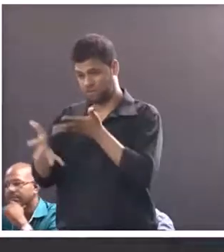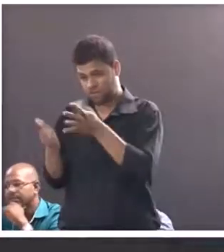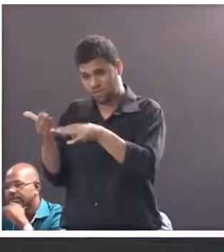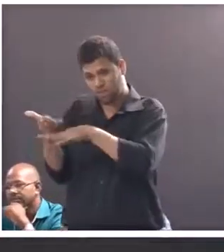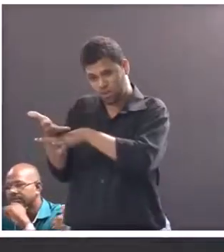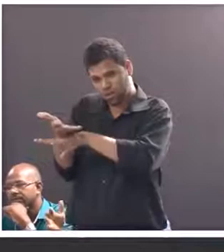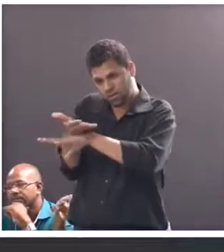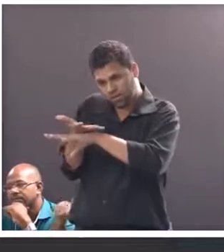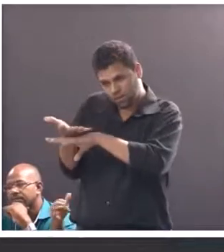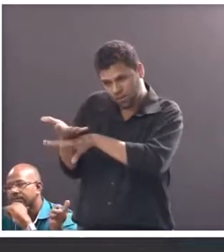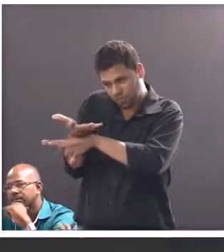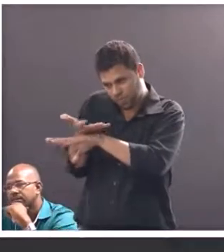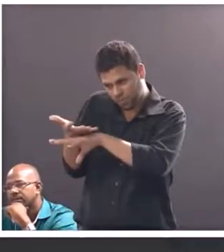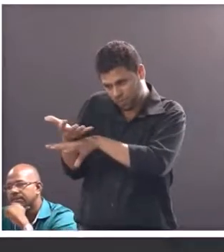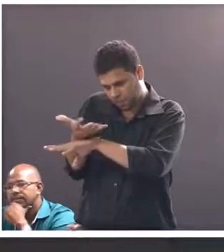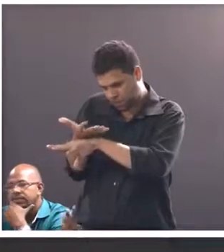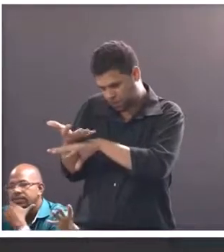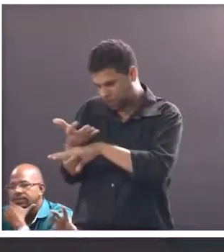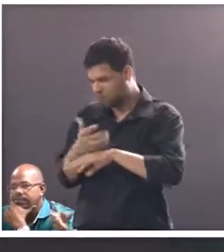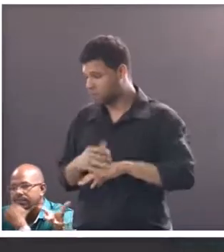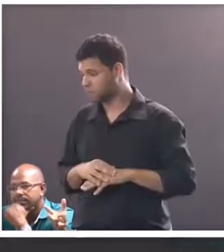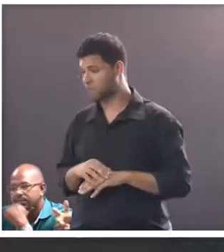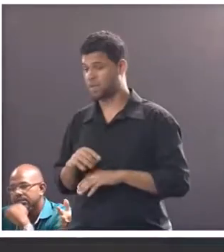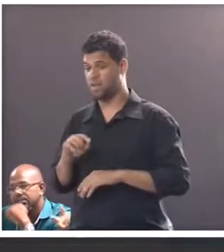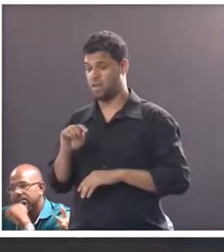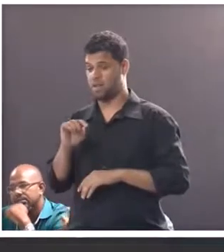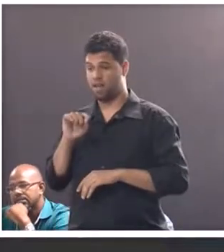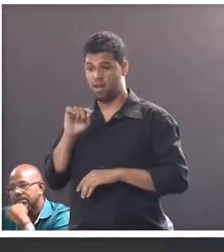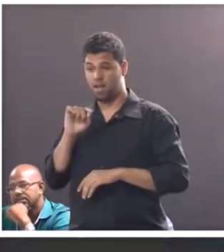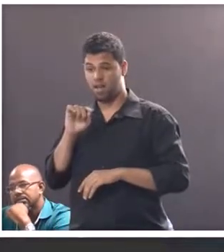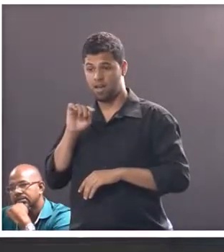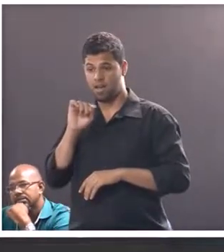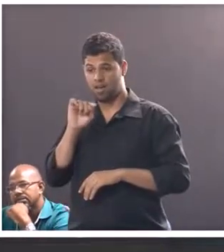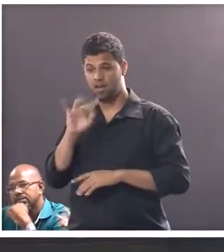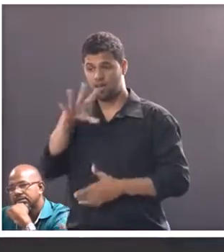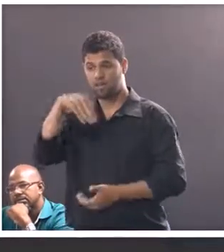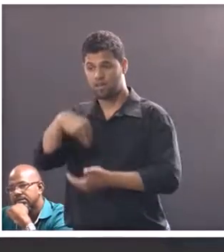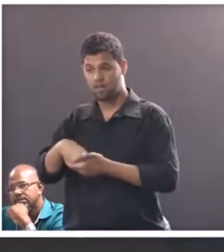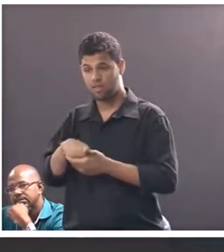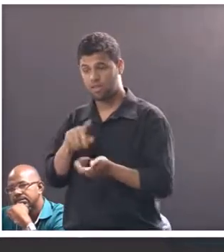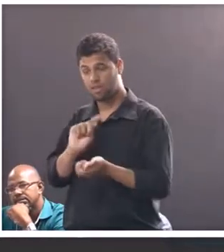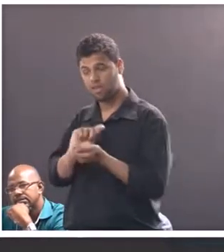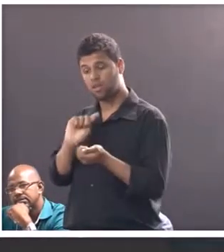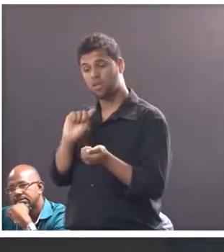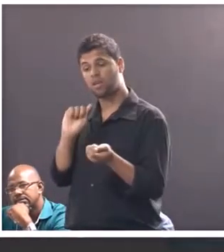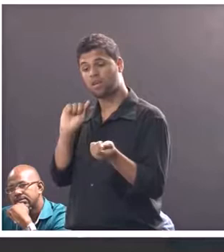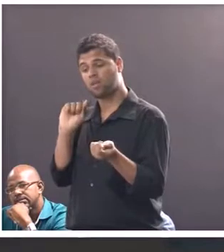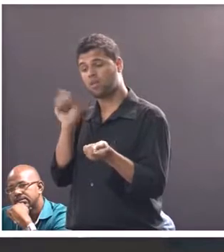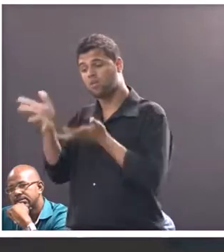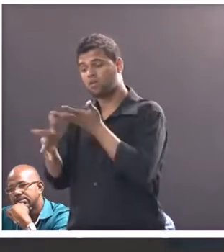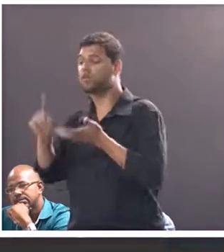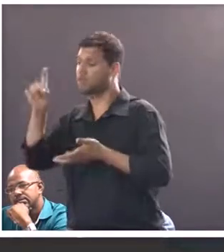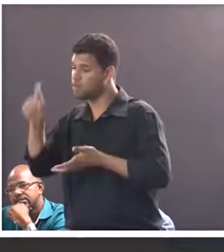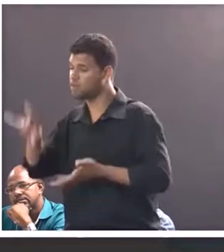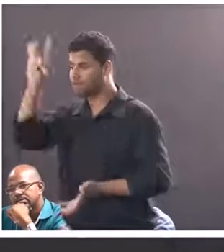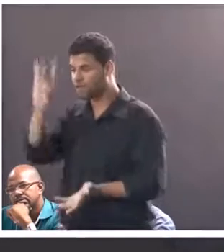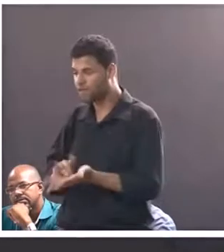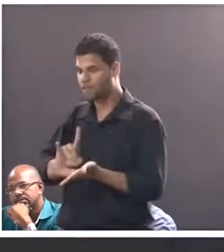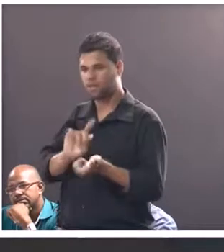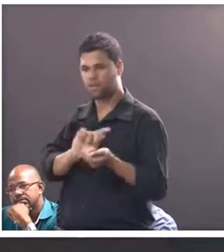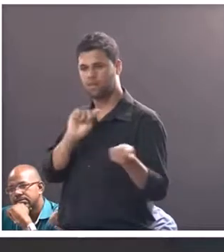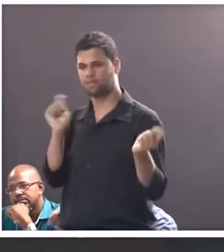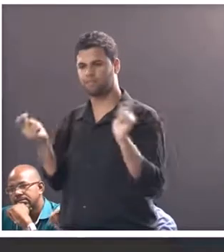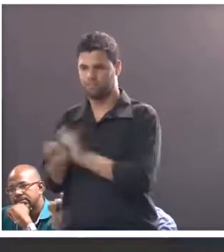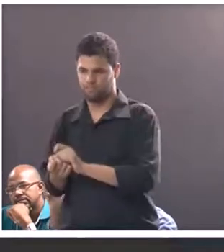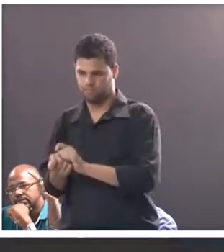Conforme passei aqui, né, a ideia. Esse seria, na língua de sinais, falar mansinho. Eu fiz uma adaptação.